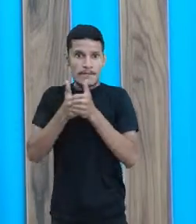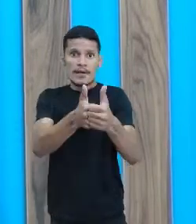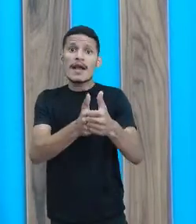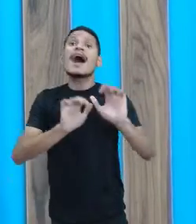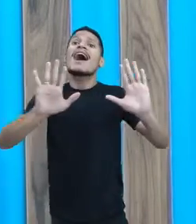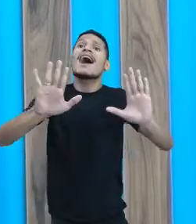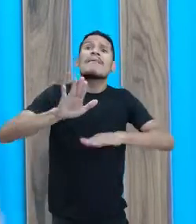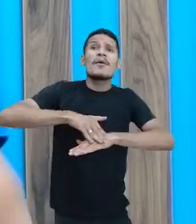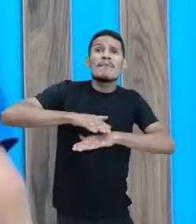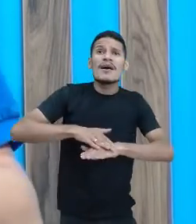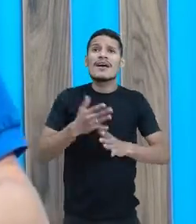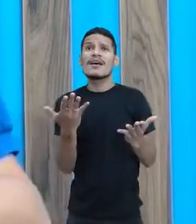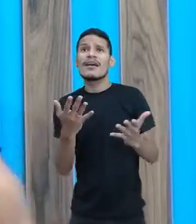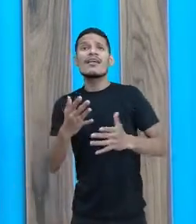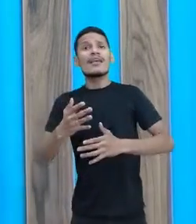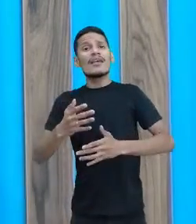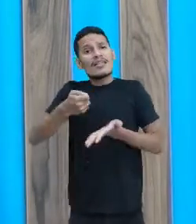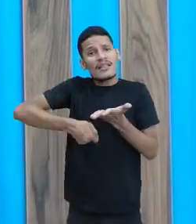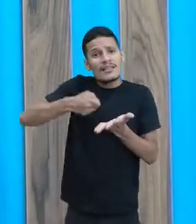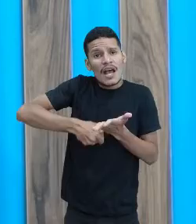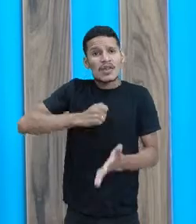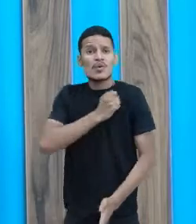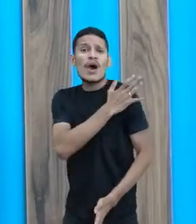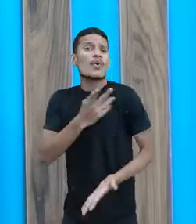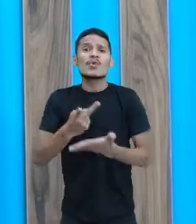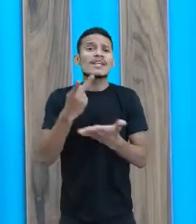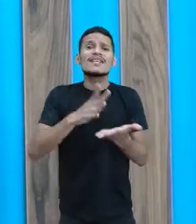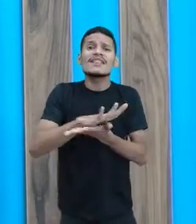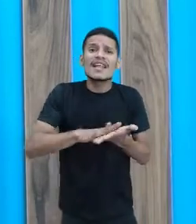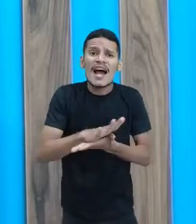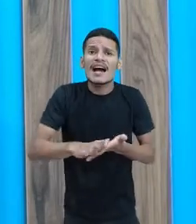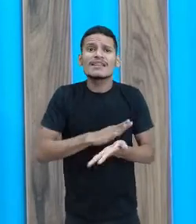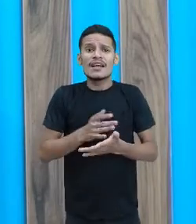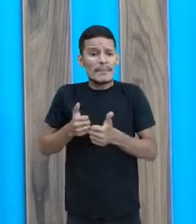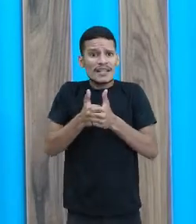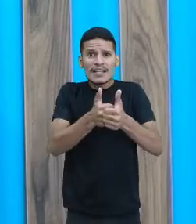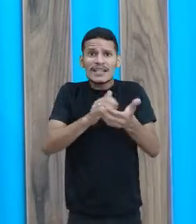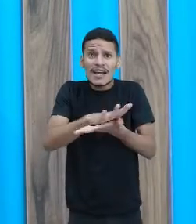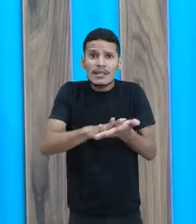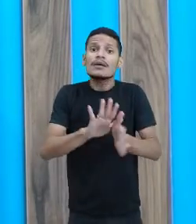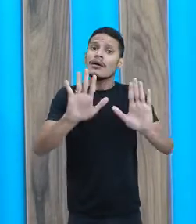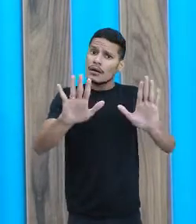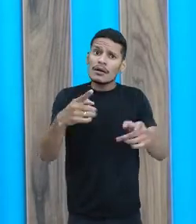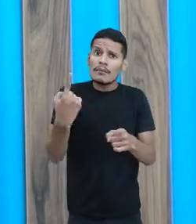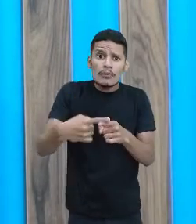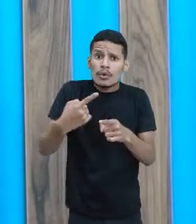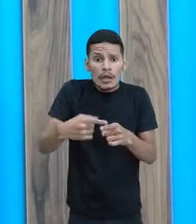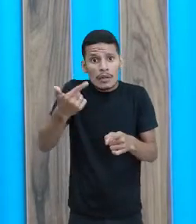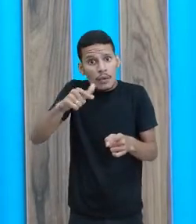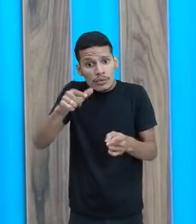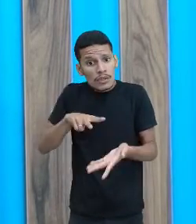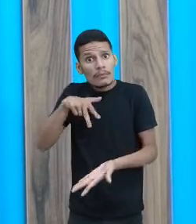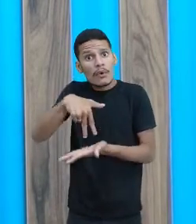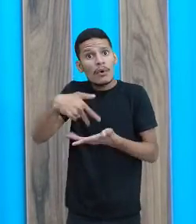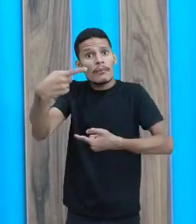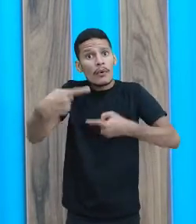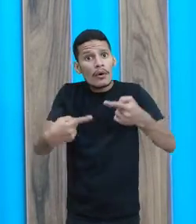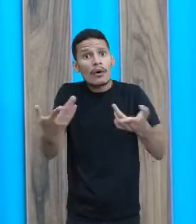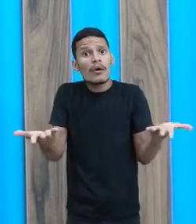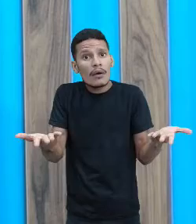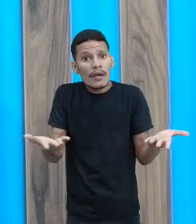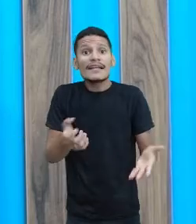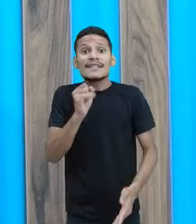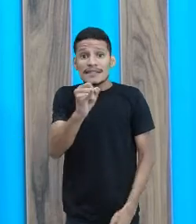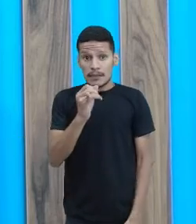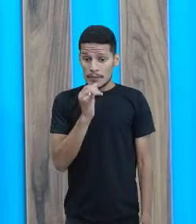da ditadura, o meu avô, não acontecia nada com ele, não era perseguido. Era justamente porque não havia um posicionamento político. Ou seja, quem